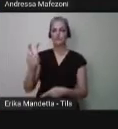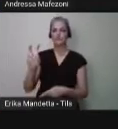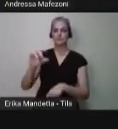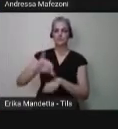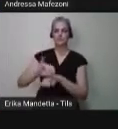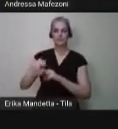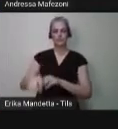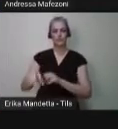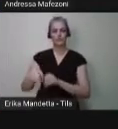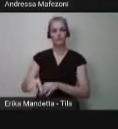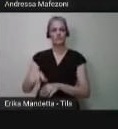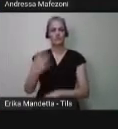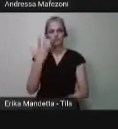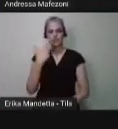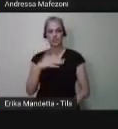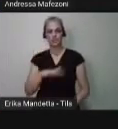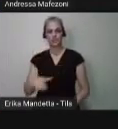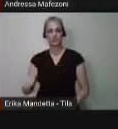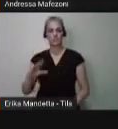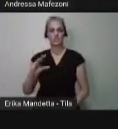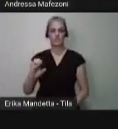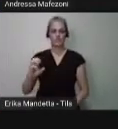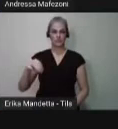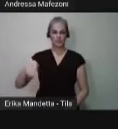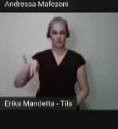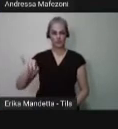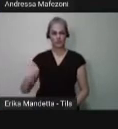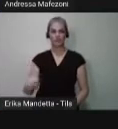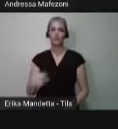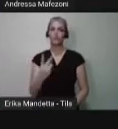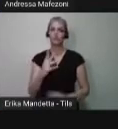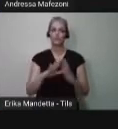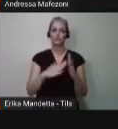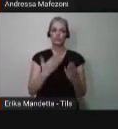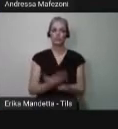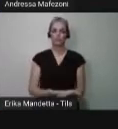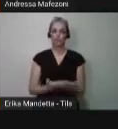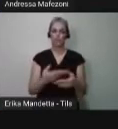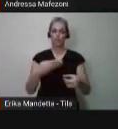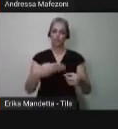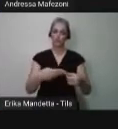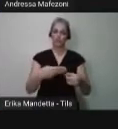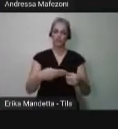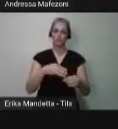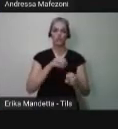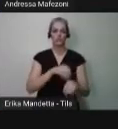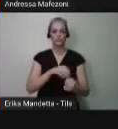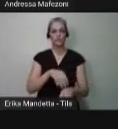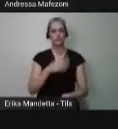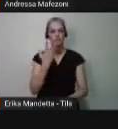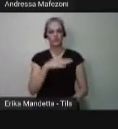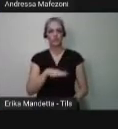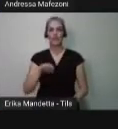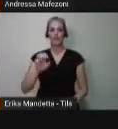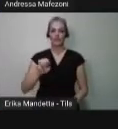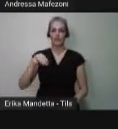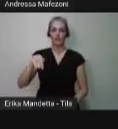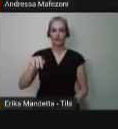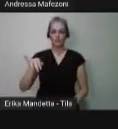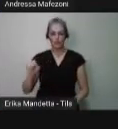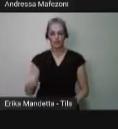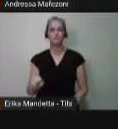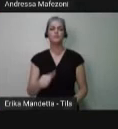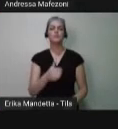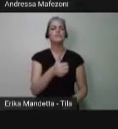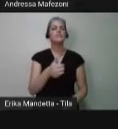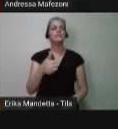educação infantil, que são CEMEIs, 2 escolas municipais de educação infantil, as EMEIs,